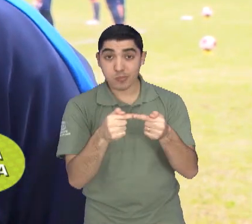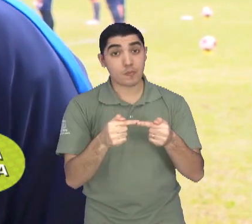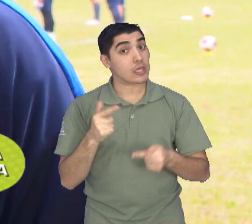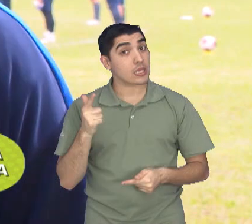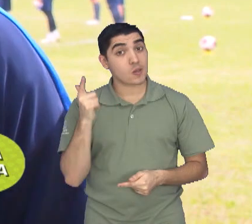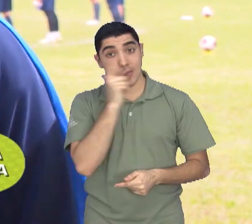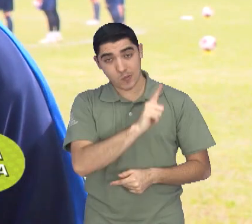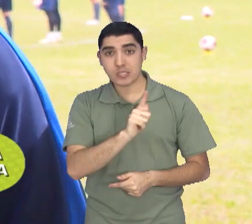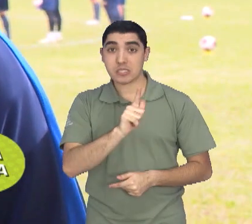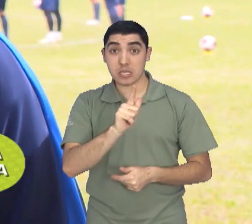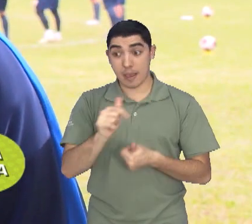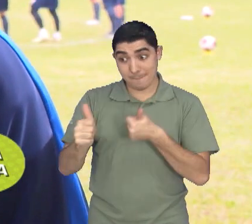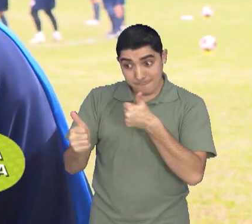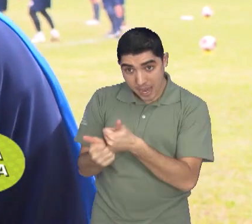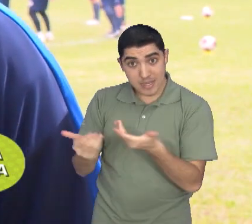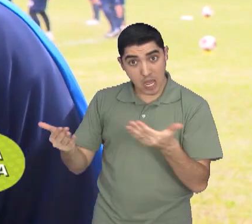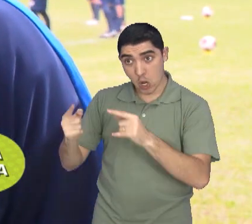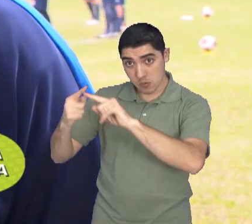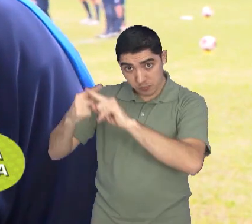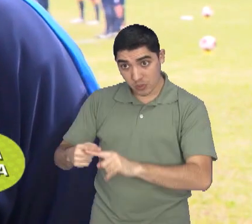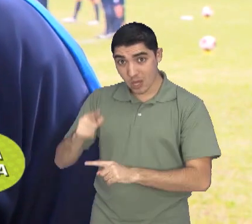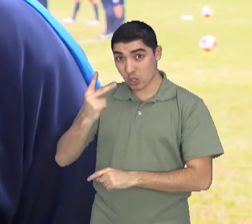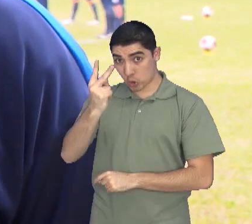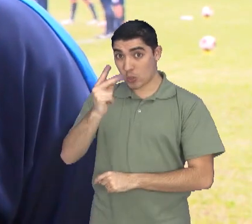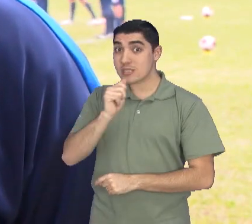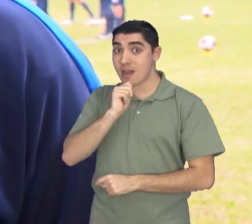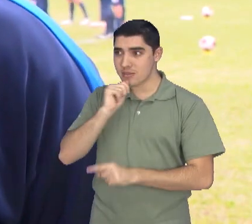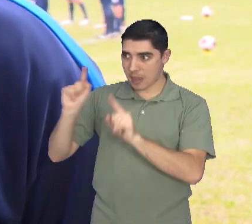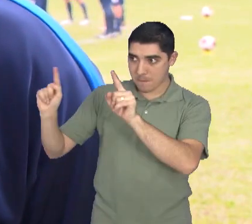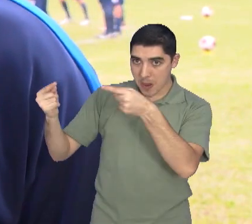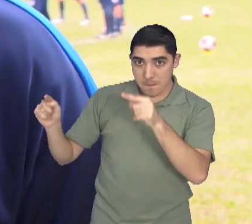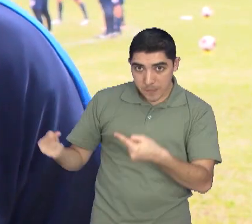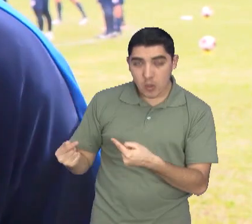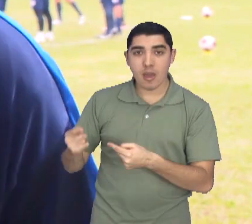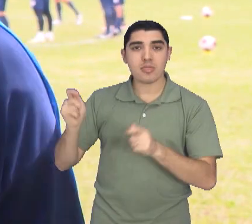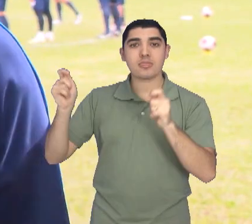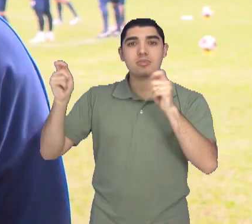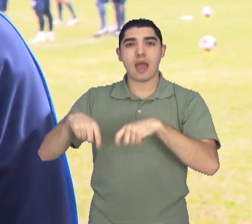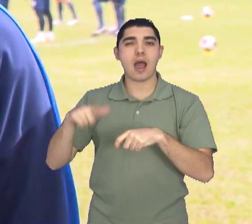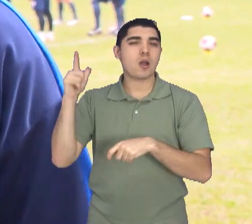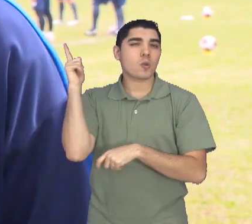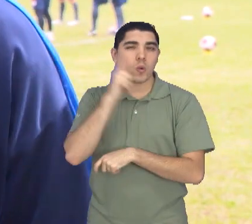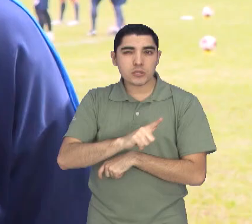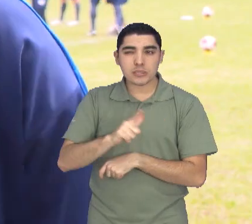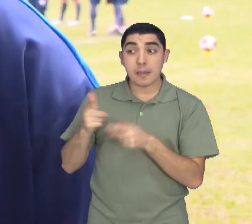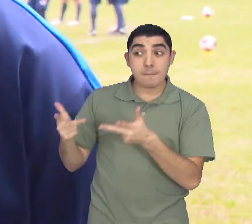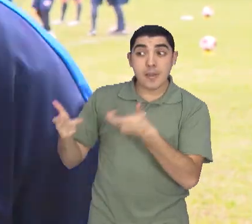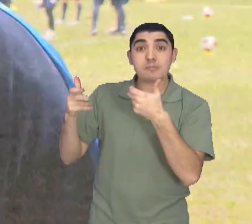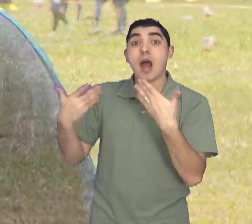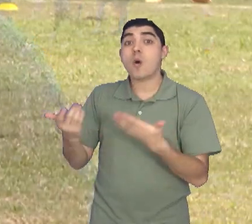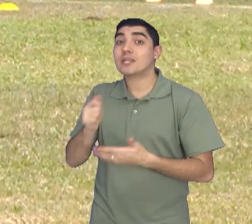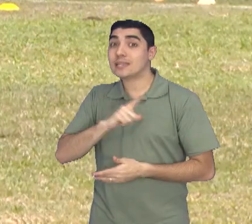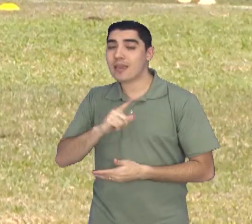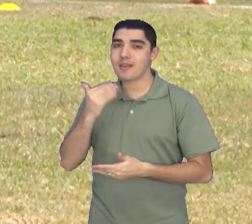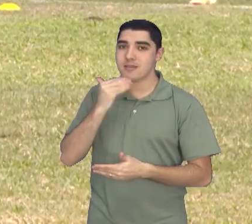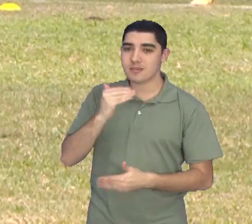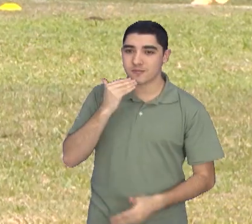gente, nesses 2 jogos, possa arrumar algo, né, para a estreia.